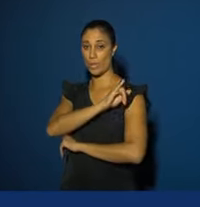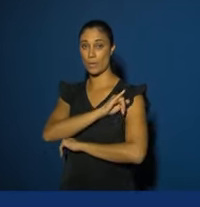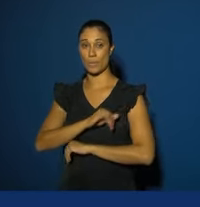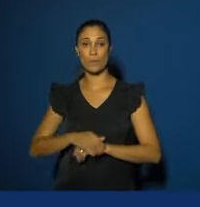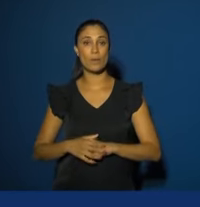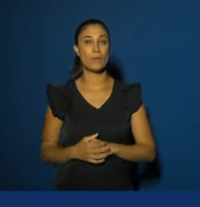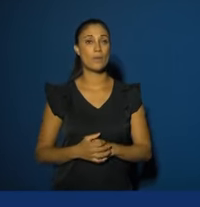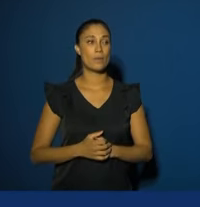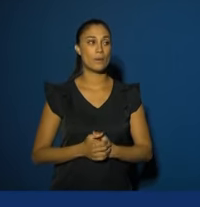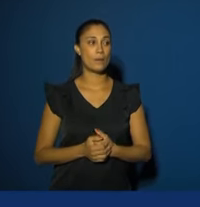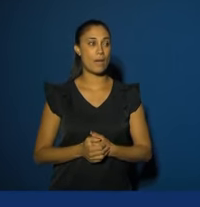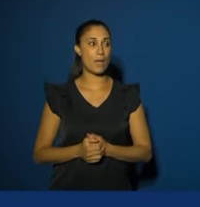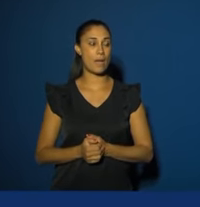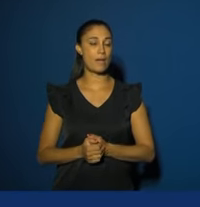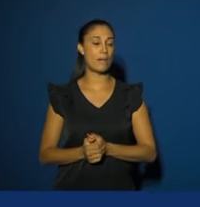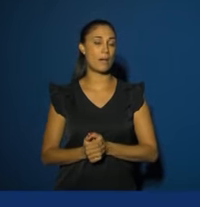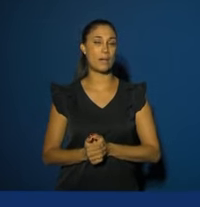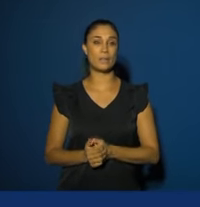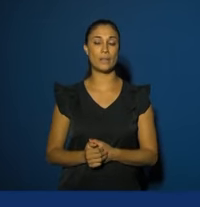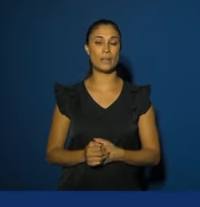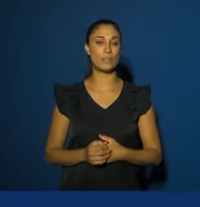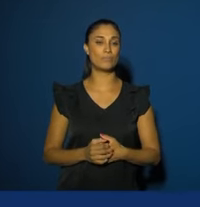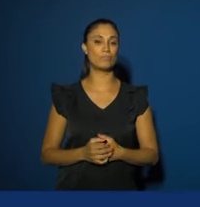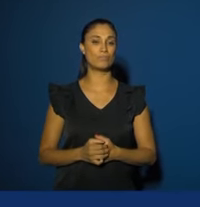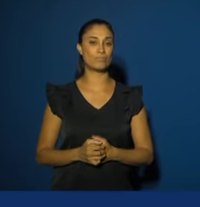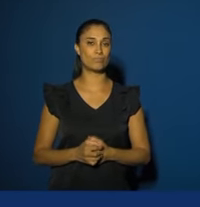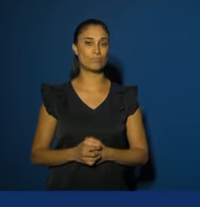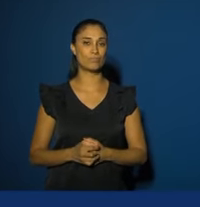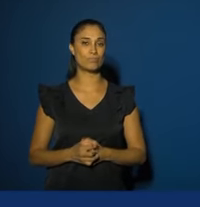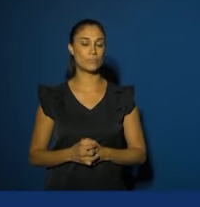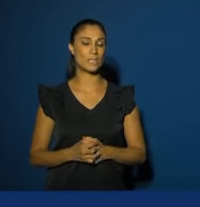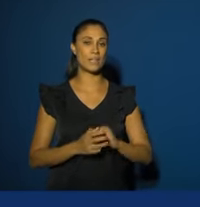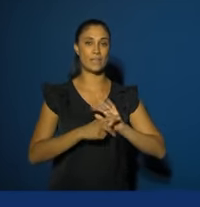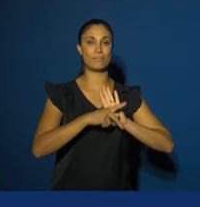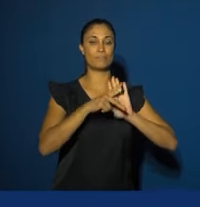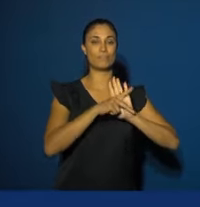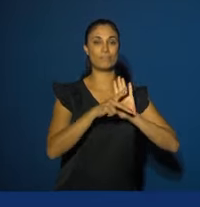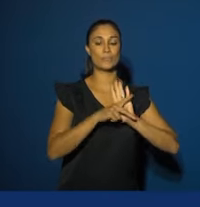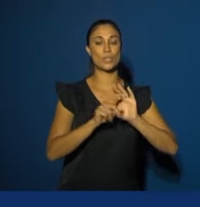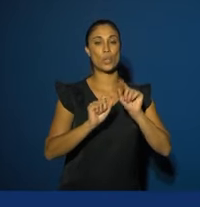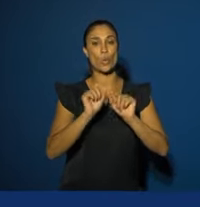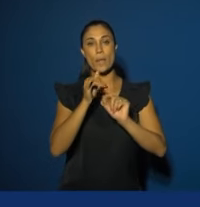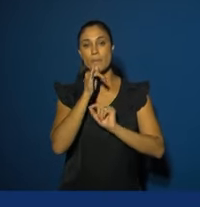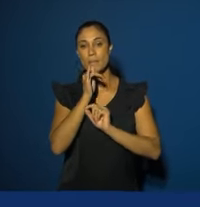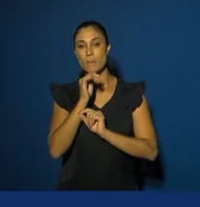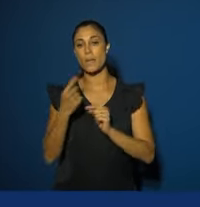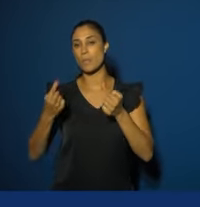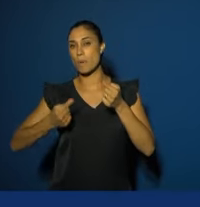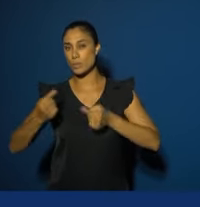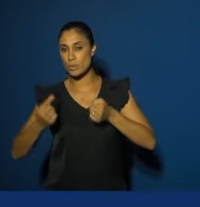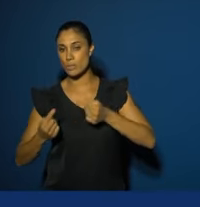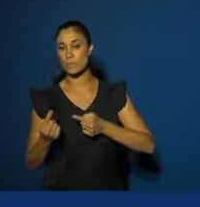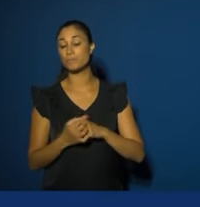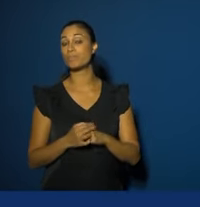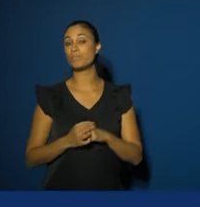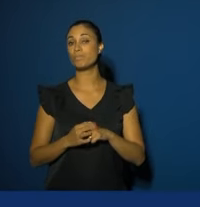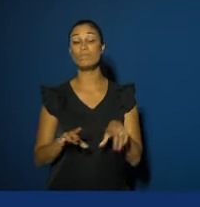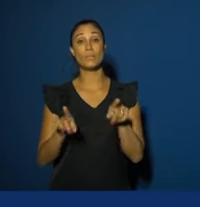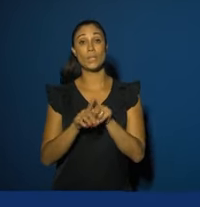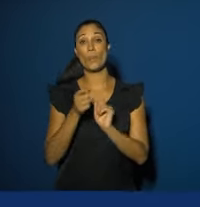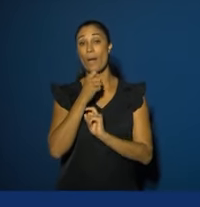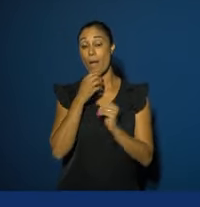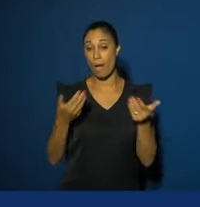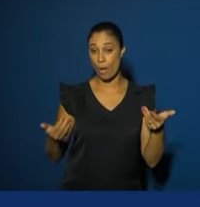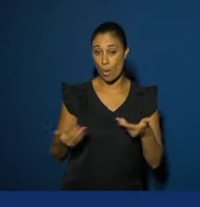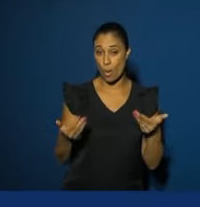vocês vocês eh levaram Corsan agora na privatização depois a gente até a gente entra um pouco mais em discussão sobre a Corsan e agora